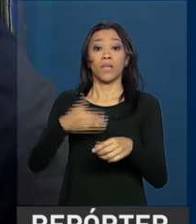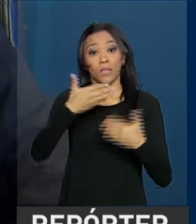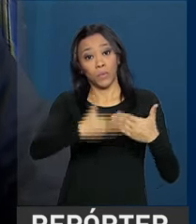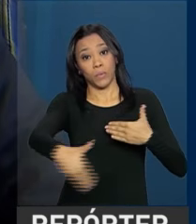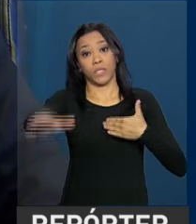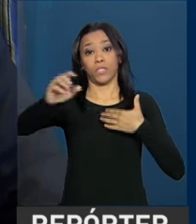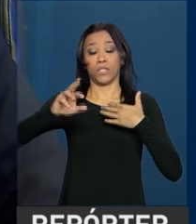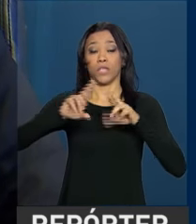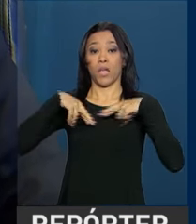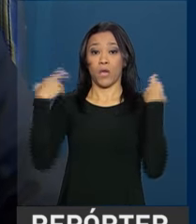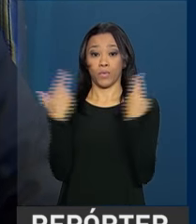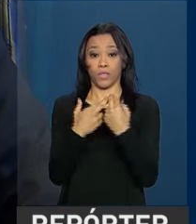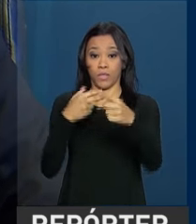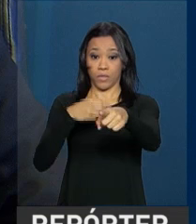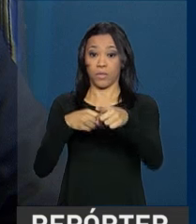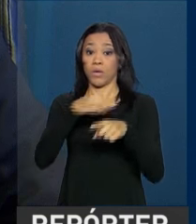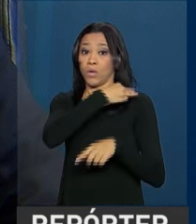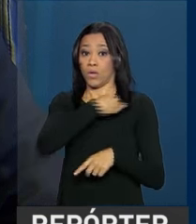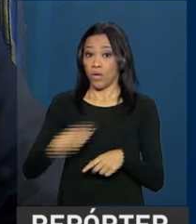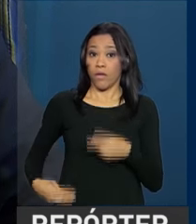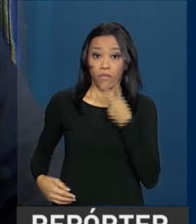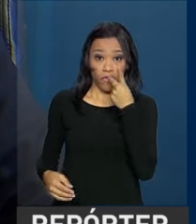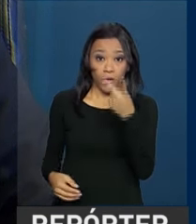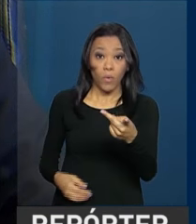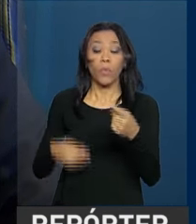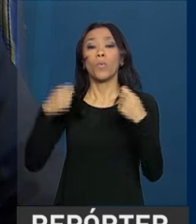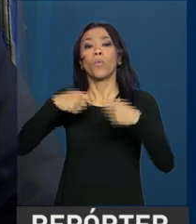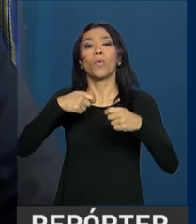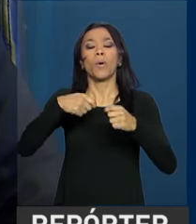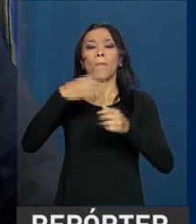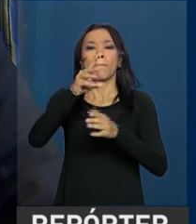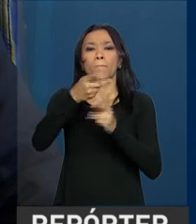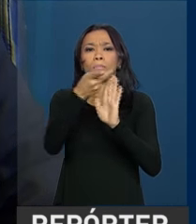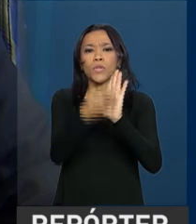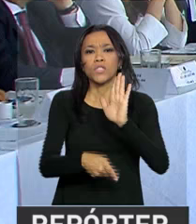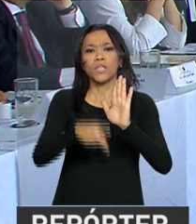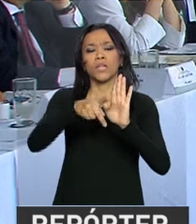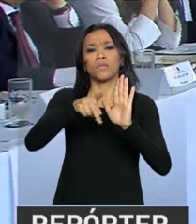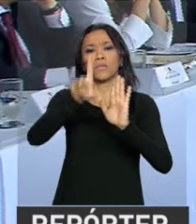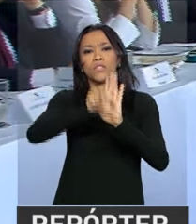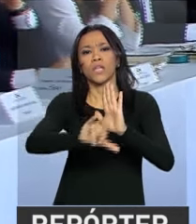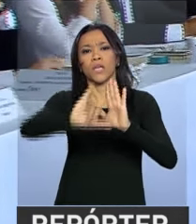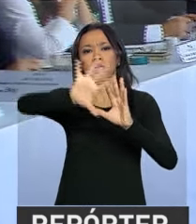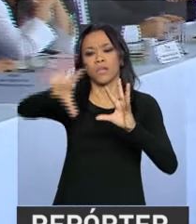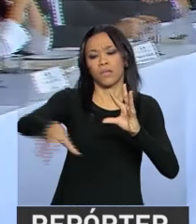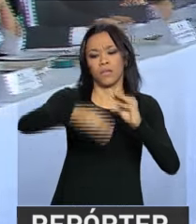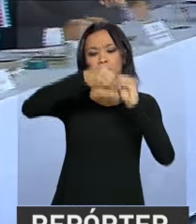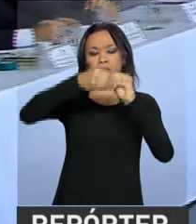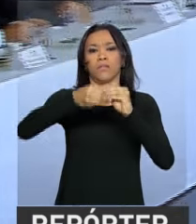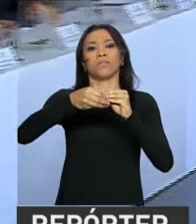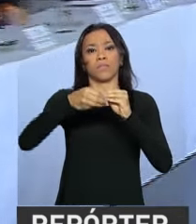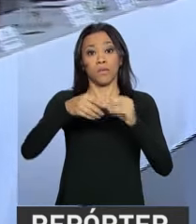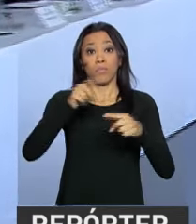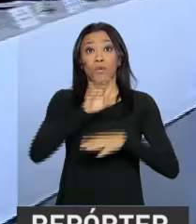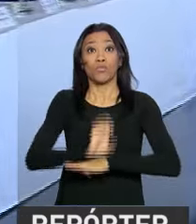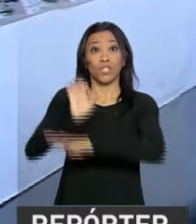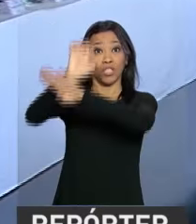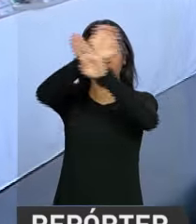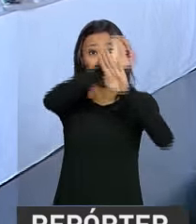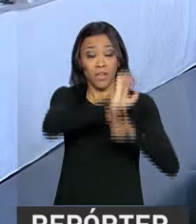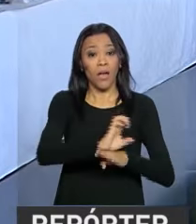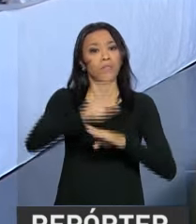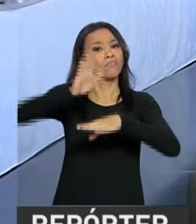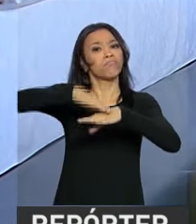melhor pediu apoio ao projeto de lei complementar que delega aos Estados a competência de legislar sobre pontos